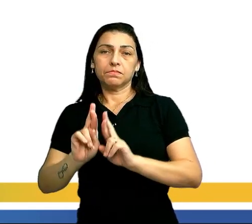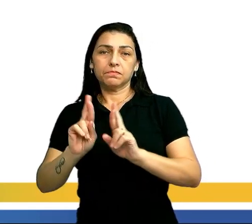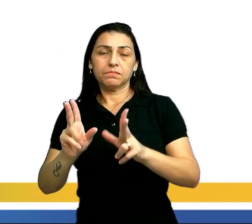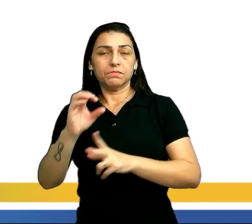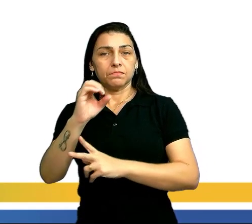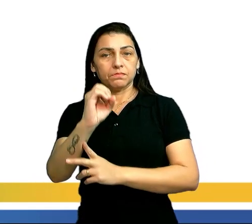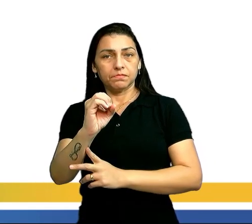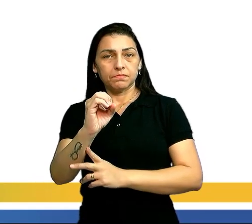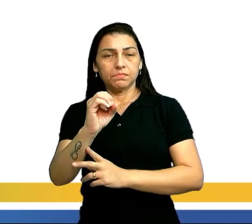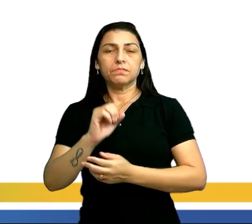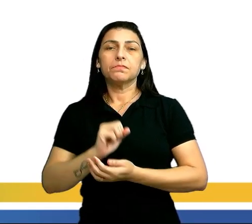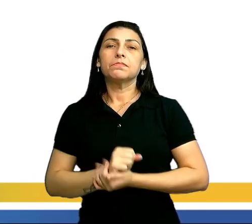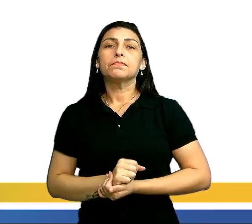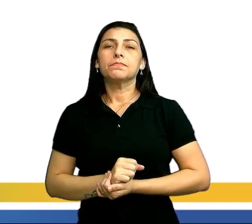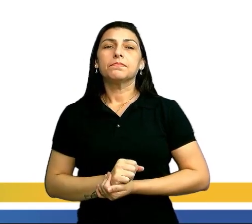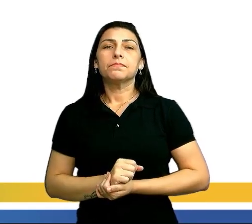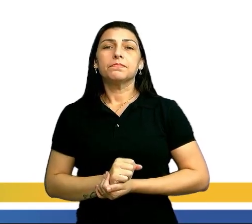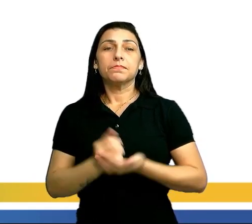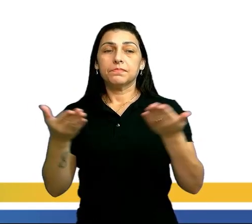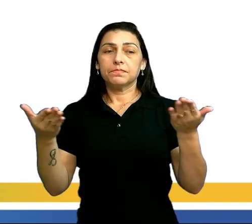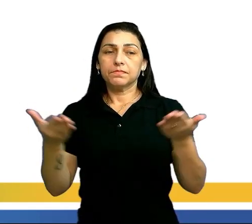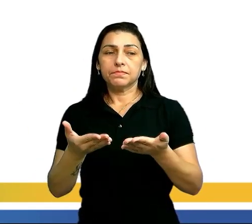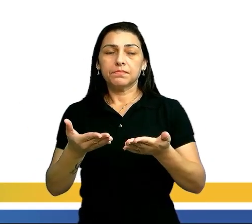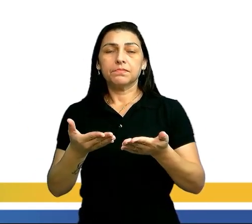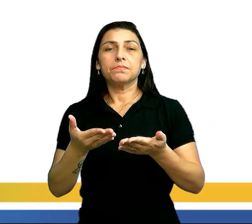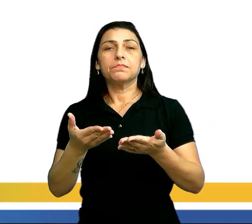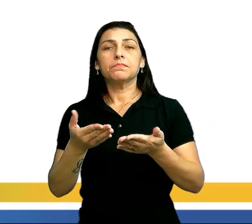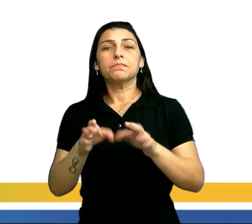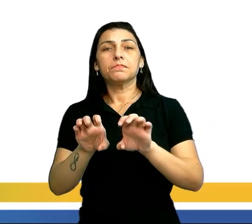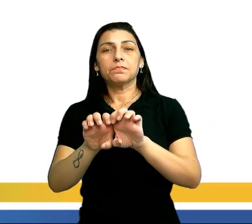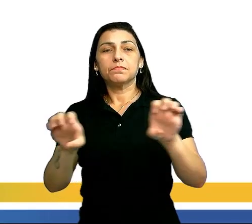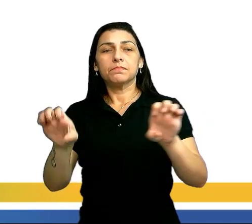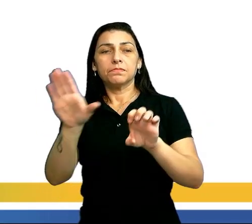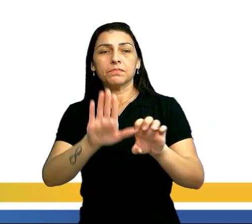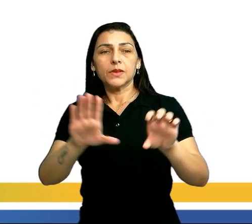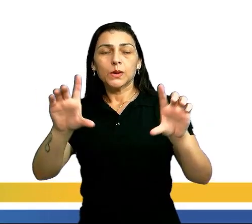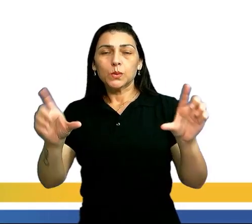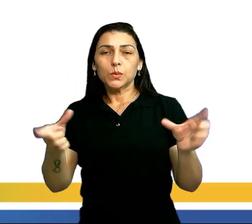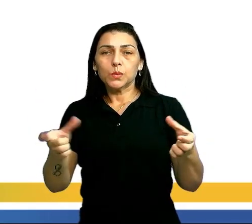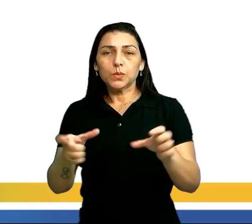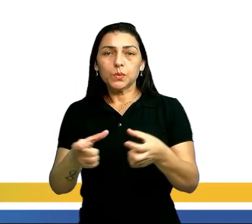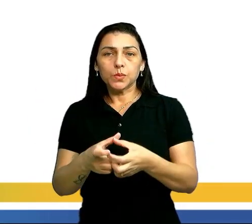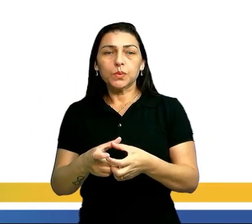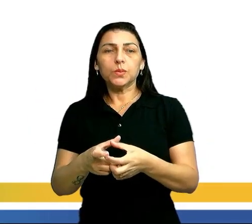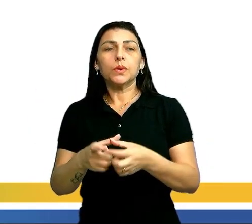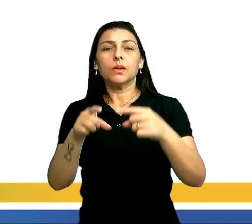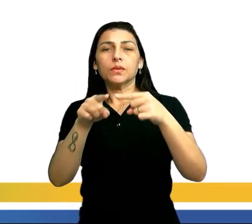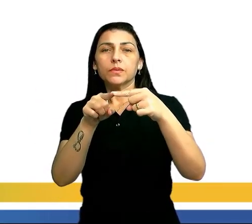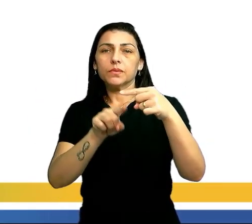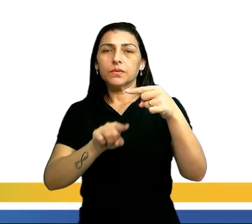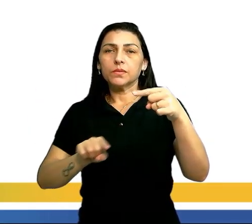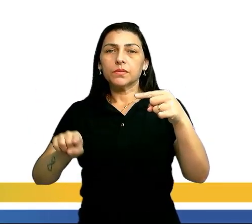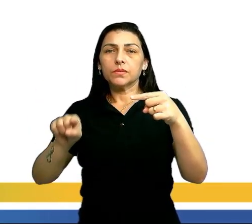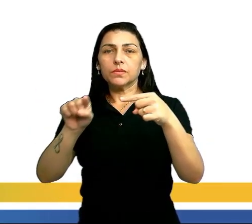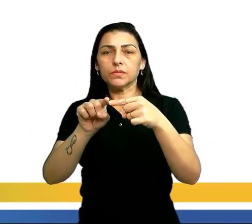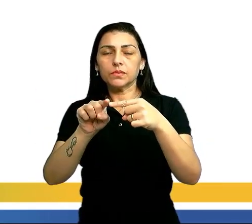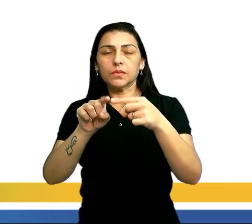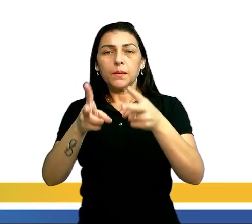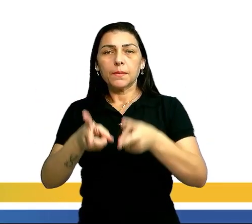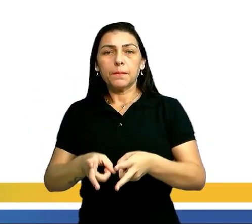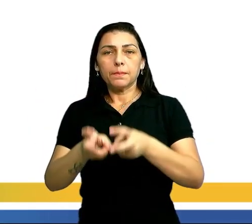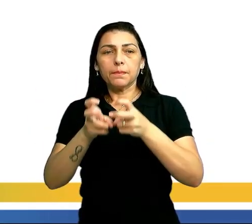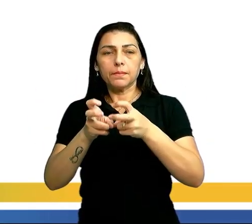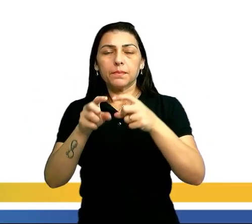de zero. Agora, nós vamos para a equação geral e reduzida da circunferência.